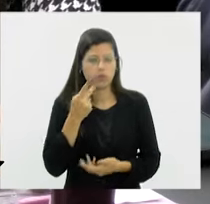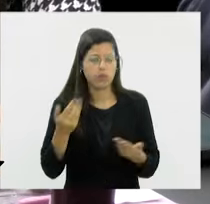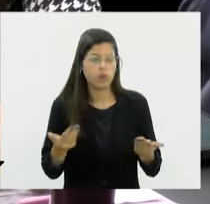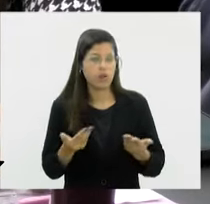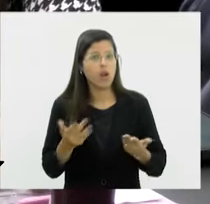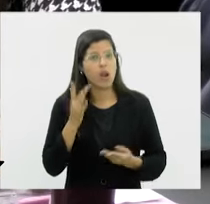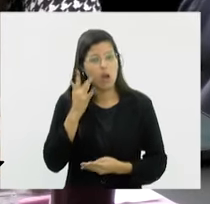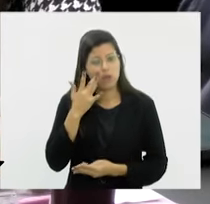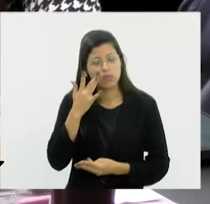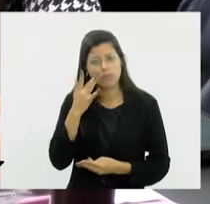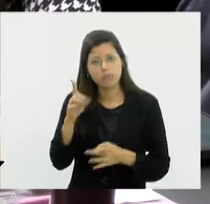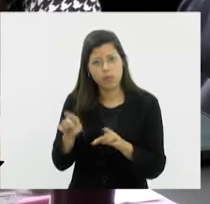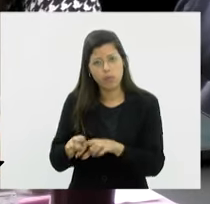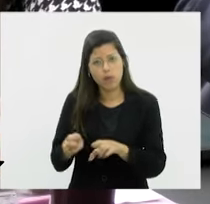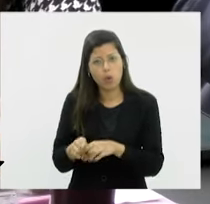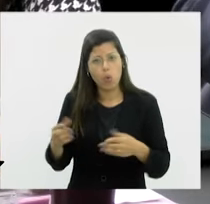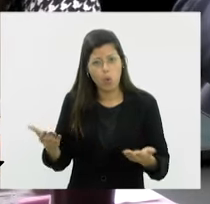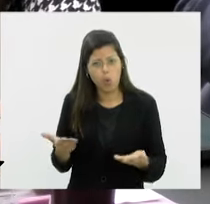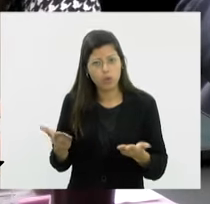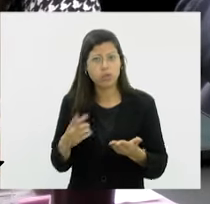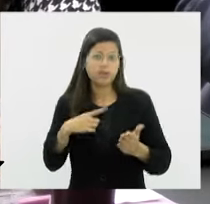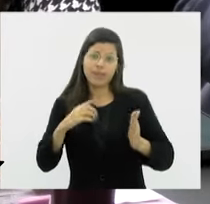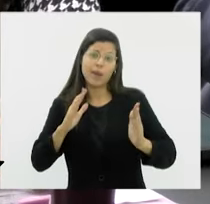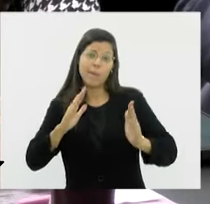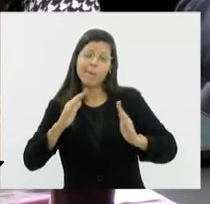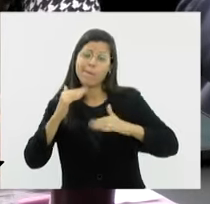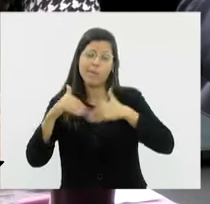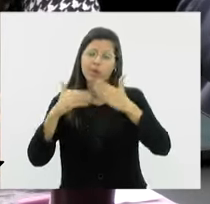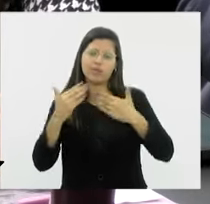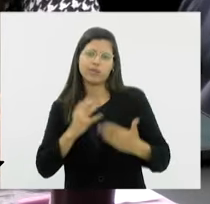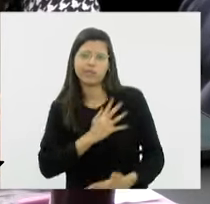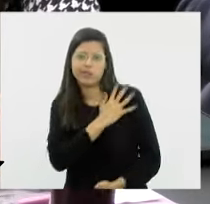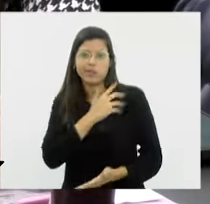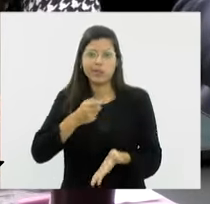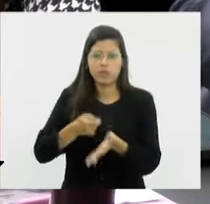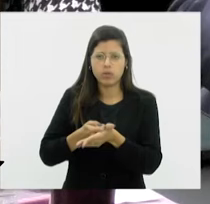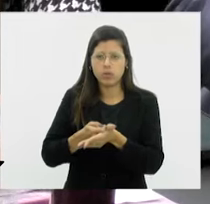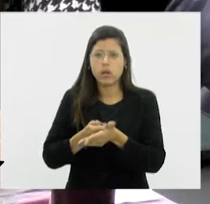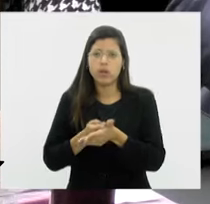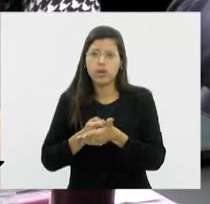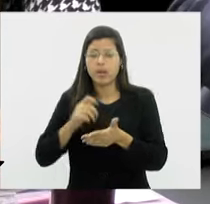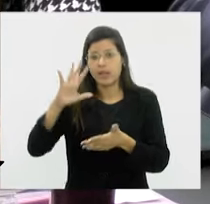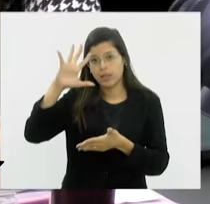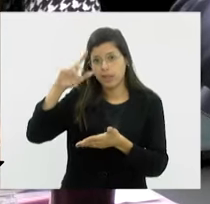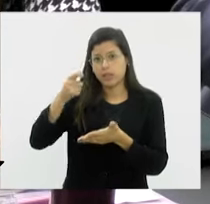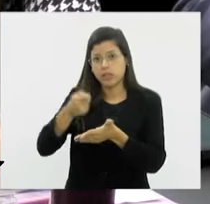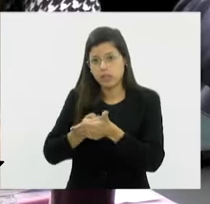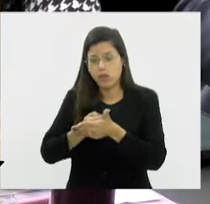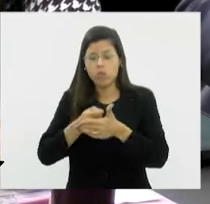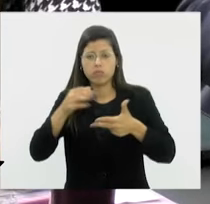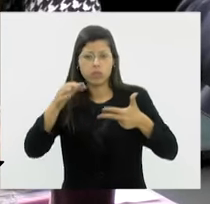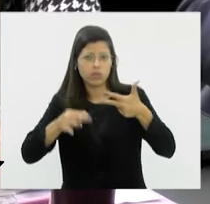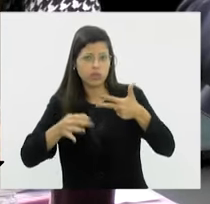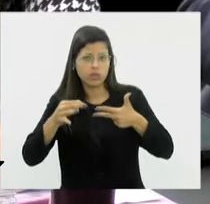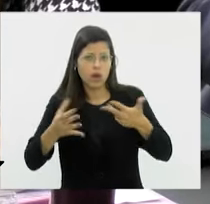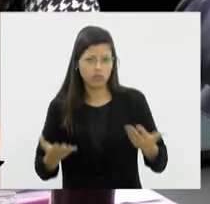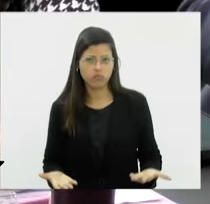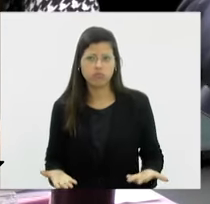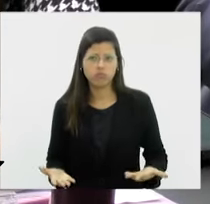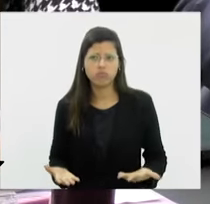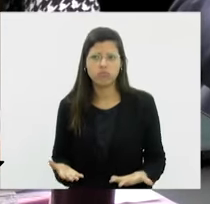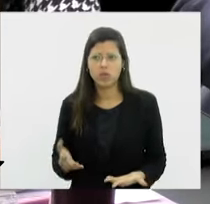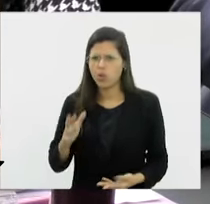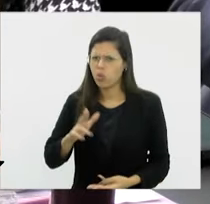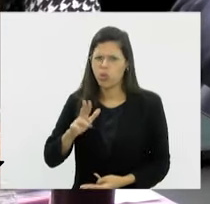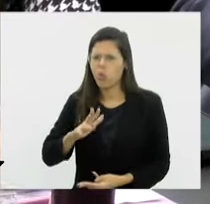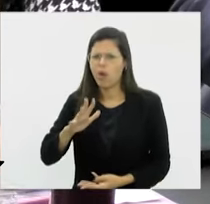nós temos um processo ditatorial em decisões judiciais. Ora, se não é uma ditadura termos